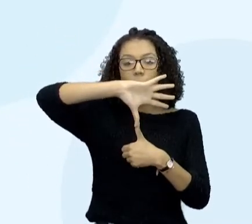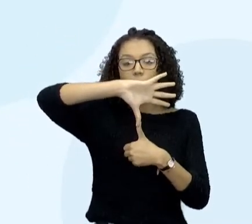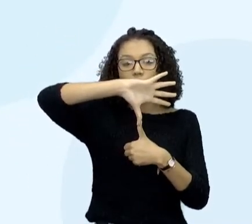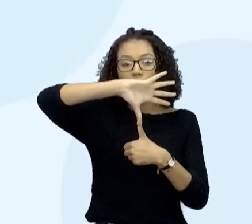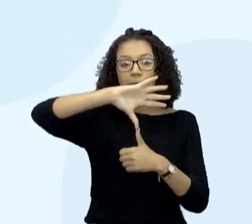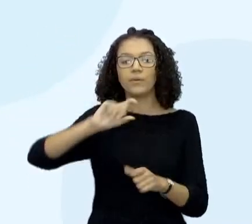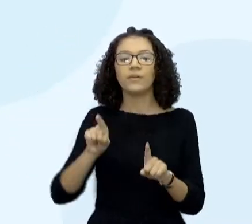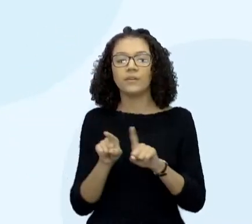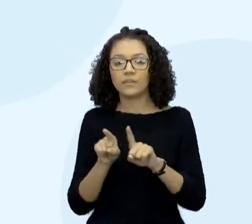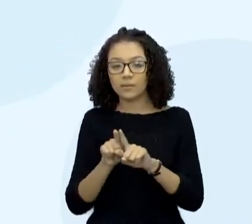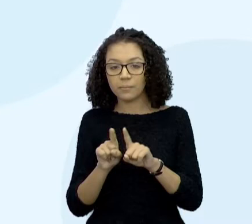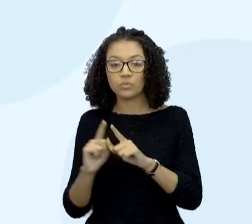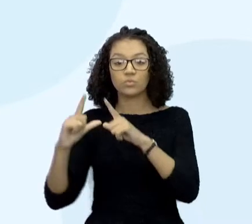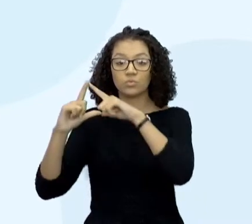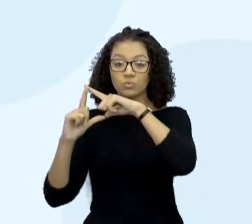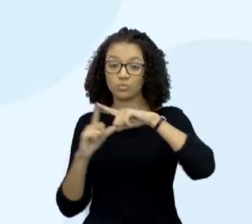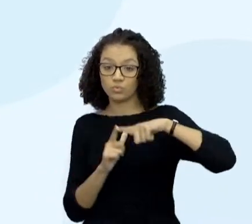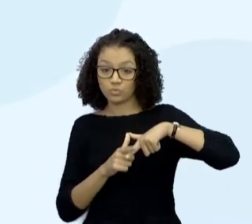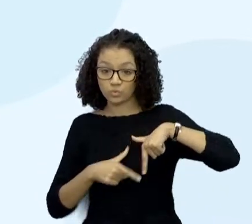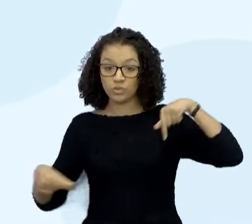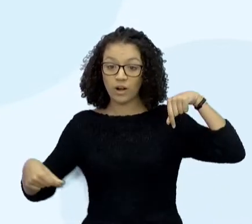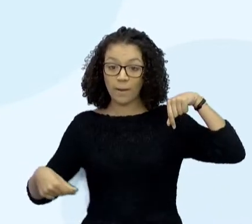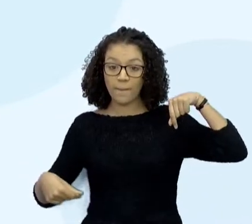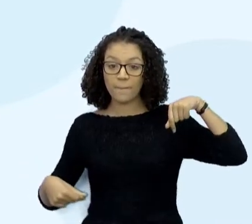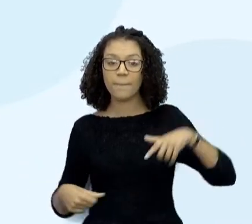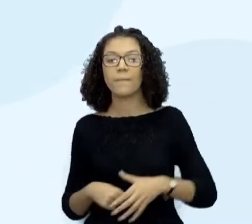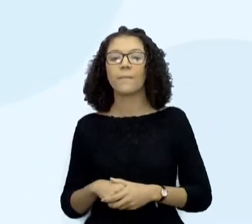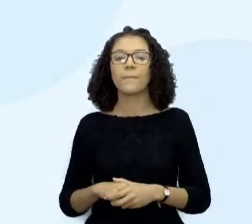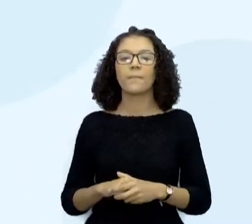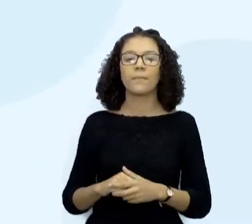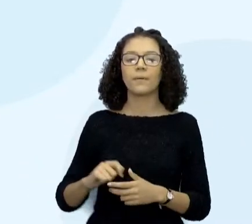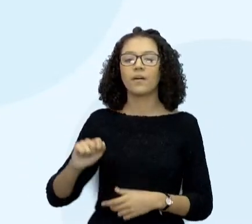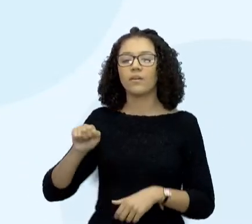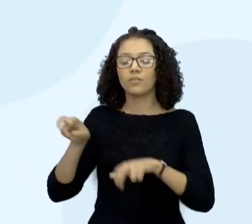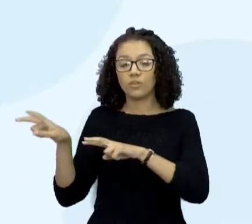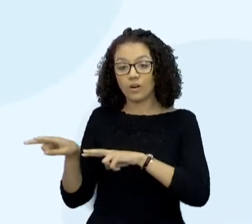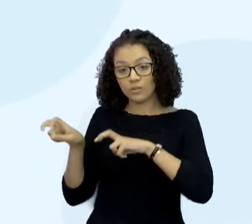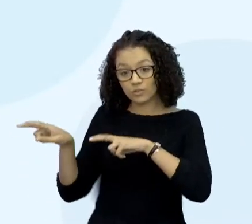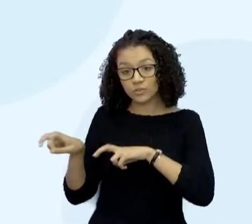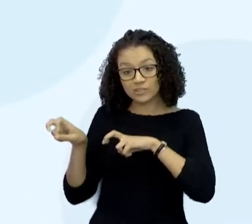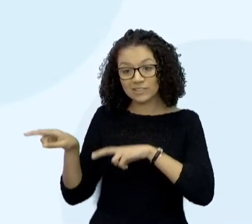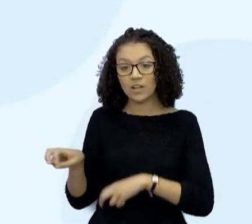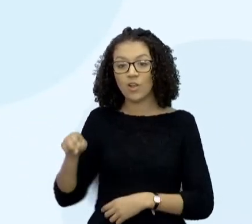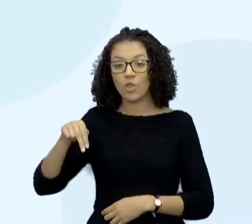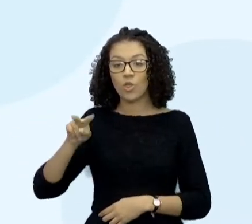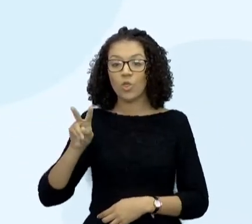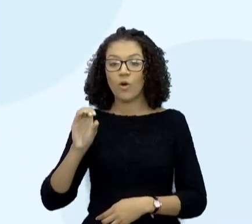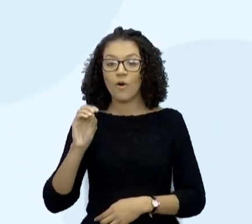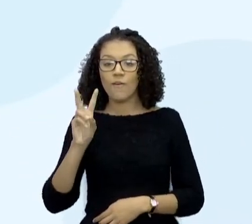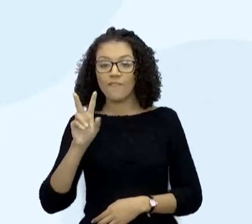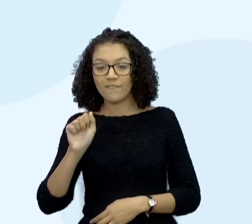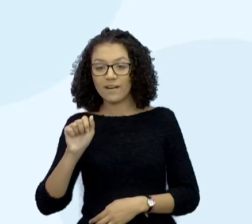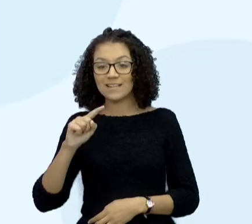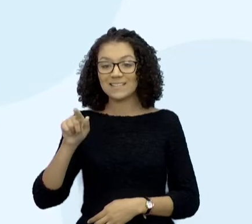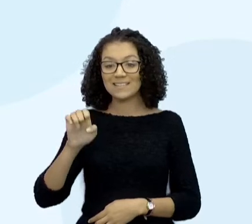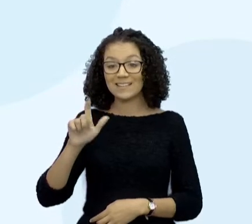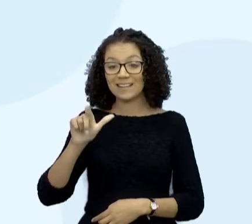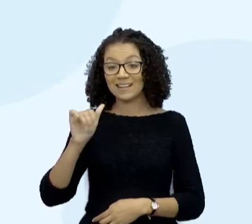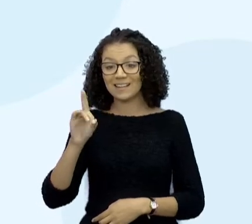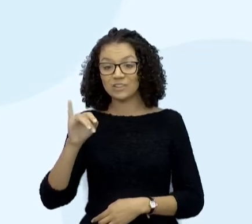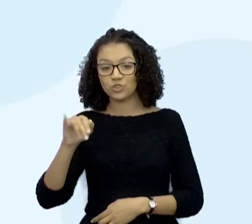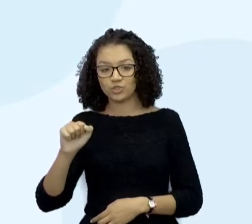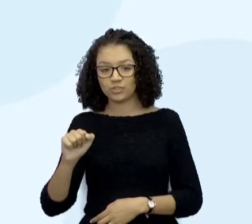aqui o Japão, né, nós temos aqui a Austrália, Nova Zelândia, diversos países aí. O Brasil está na segunda